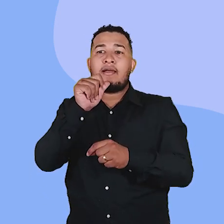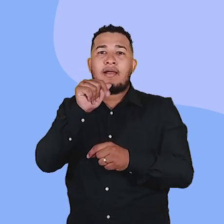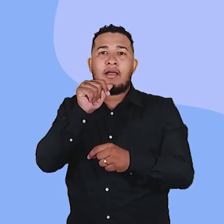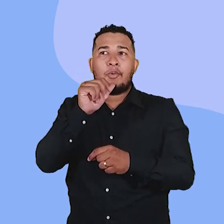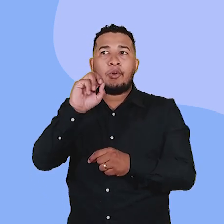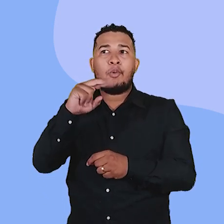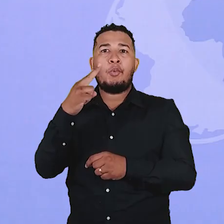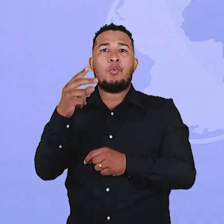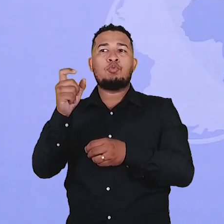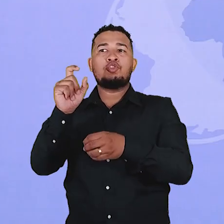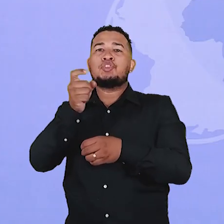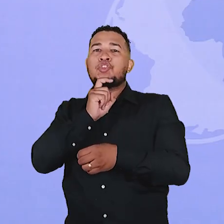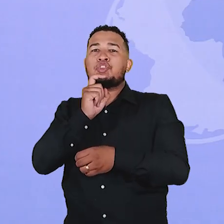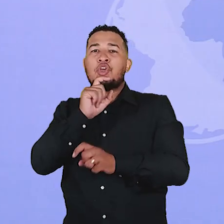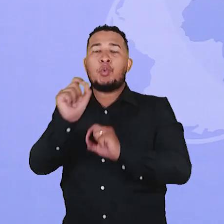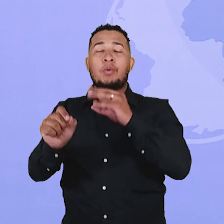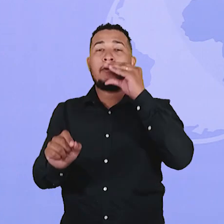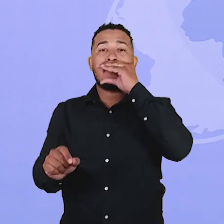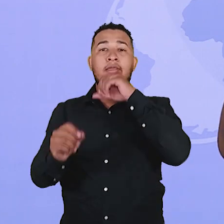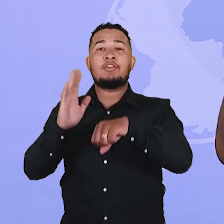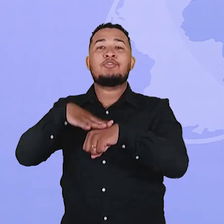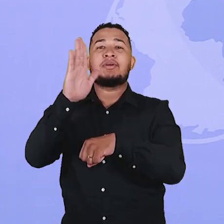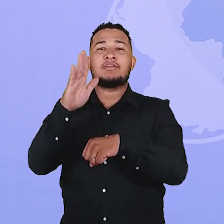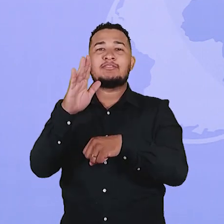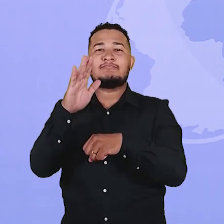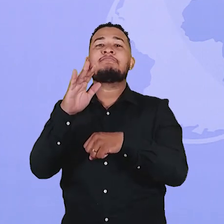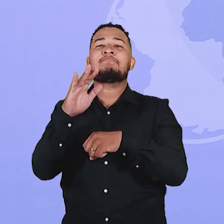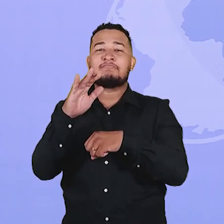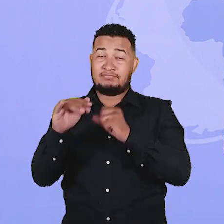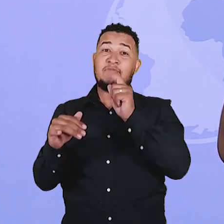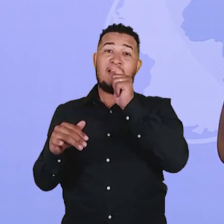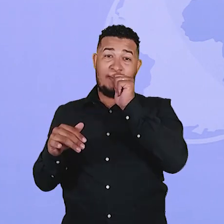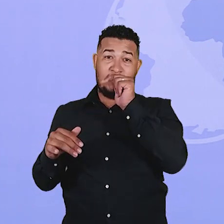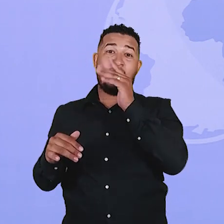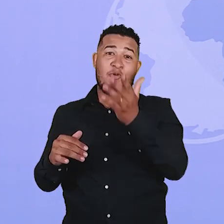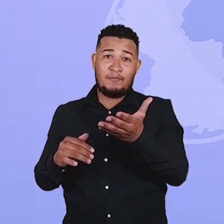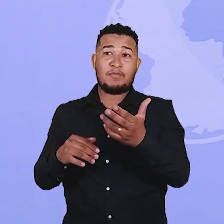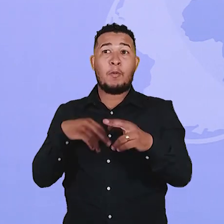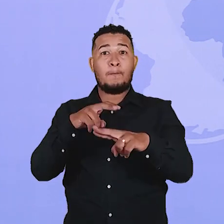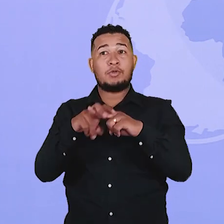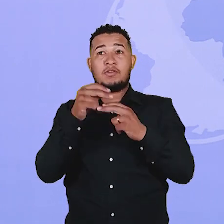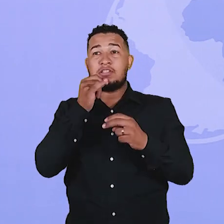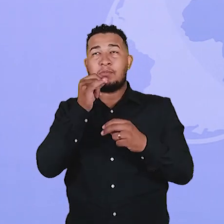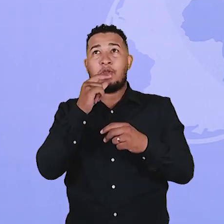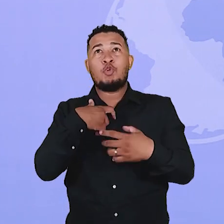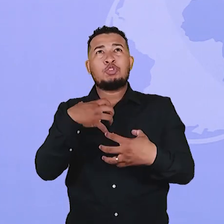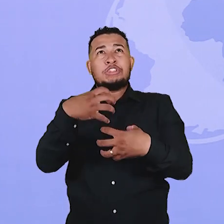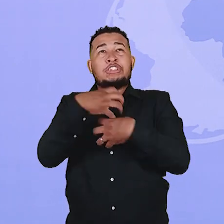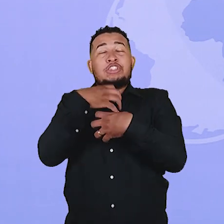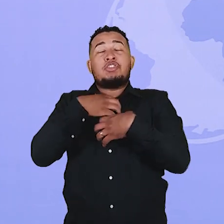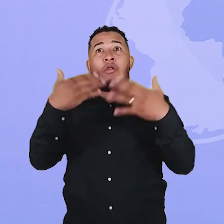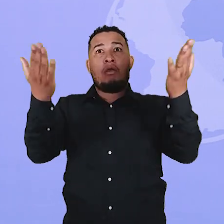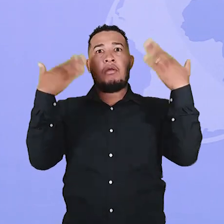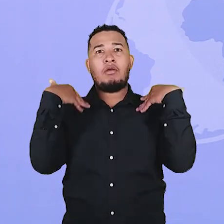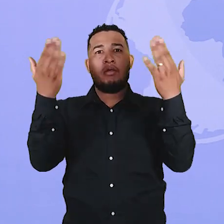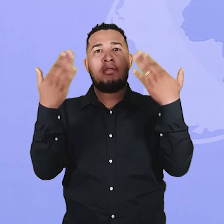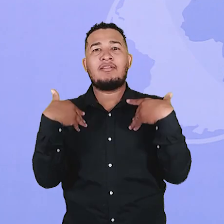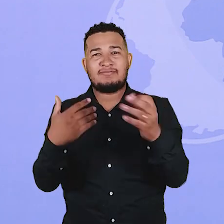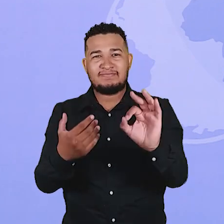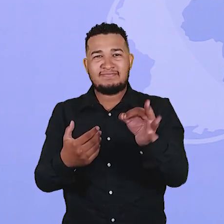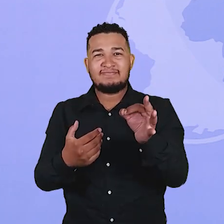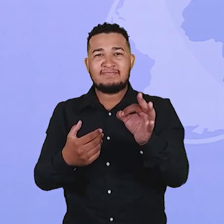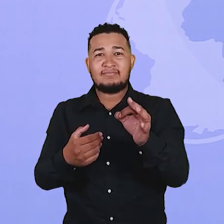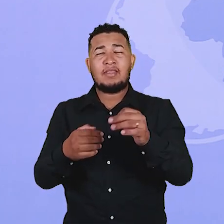palavra flui. No dia a dia, a gente usa um termo que a gente chama de estar com calor. Só que na física isso é um